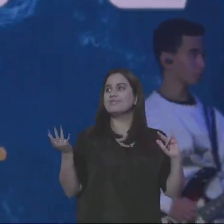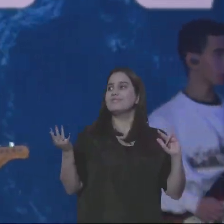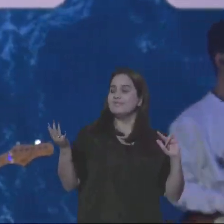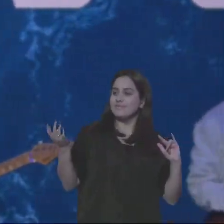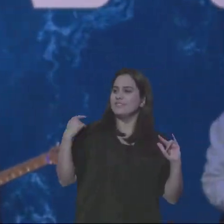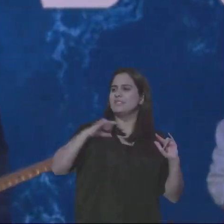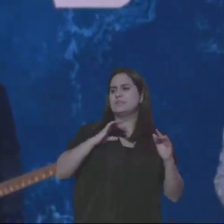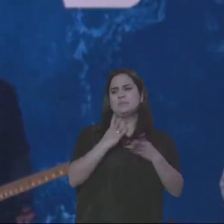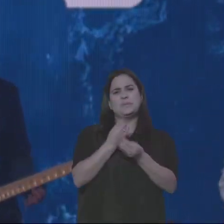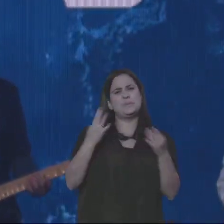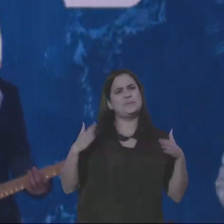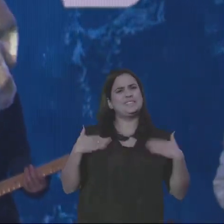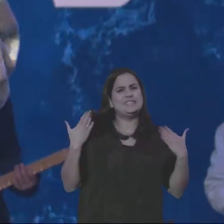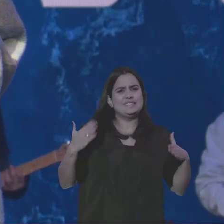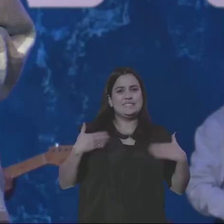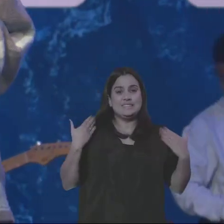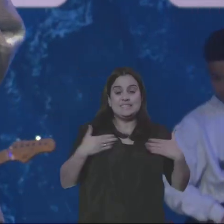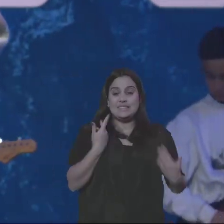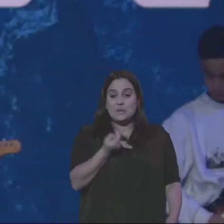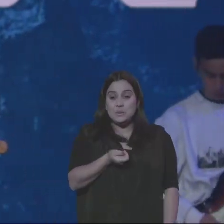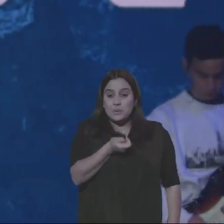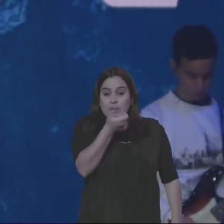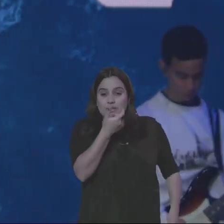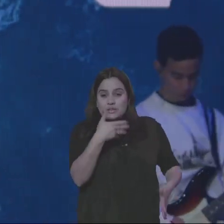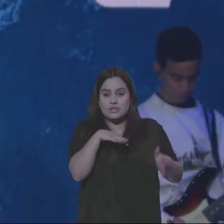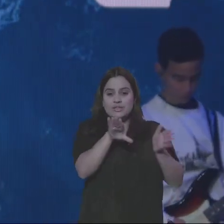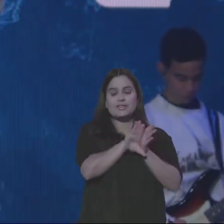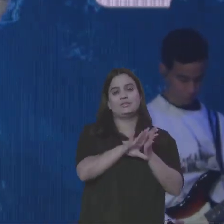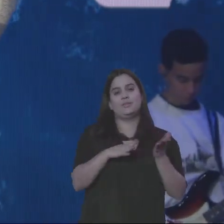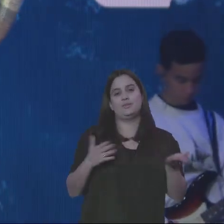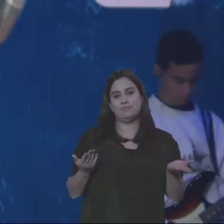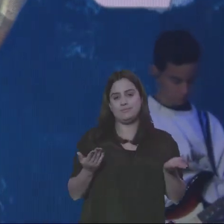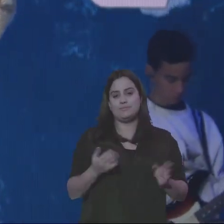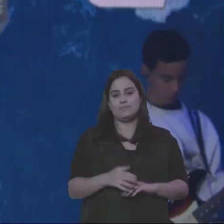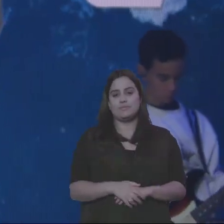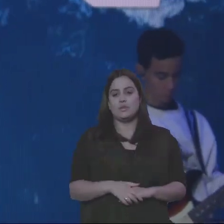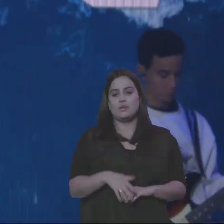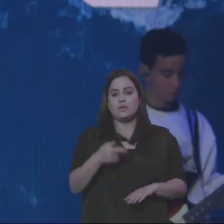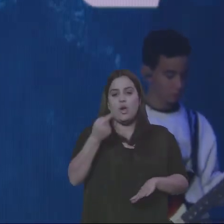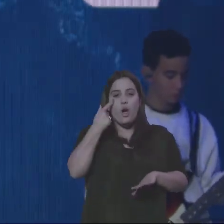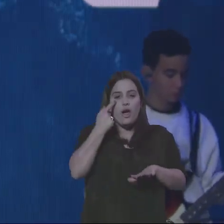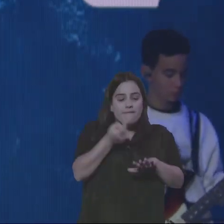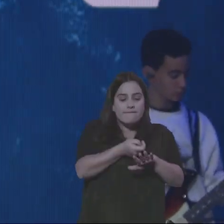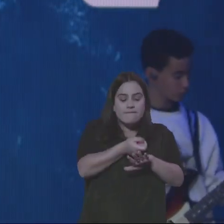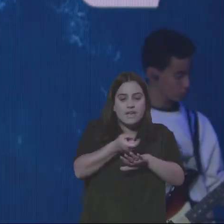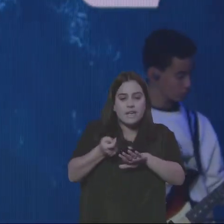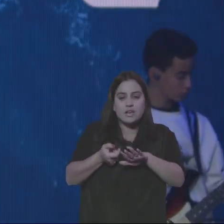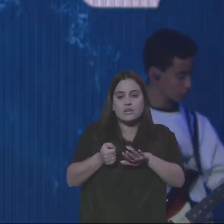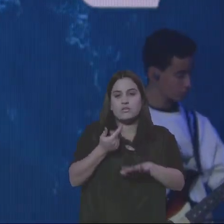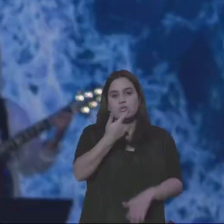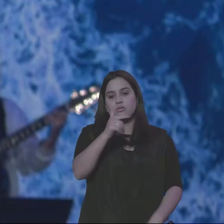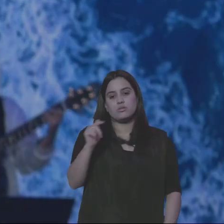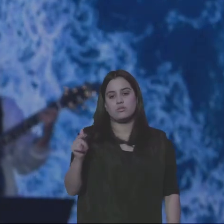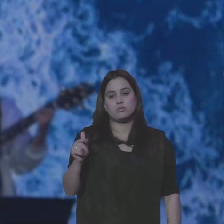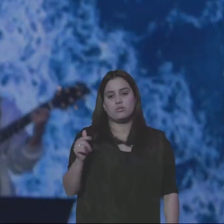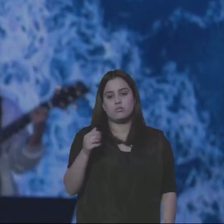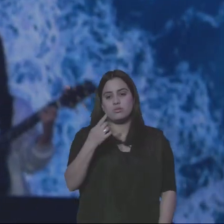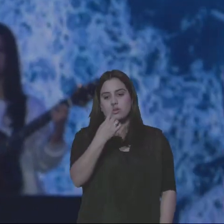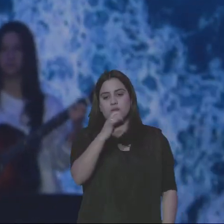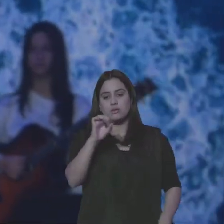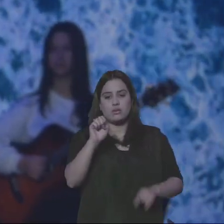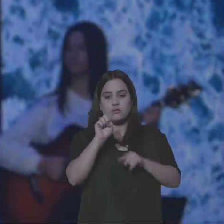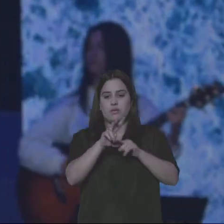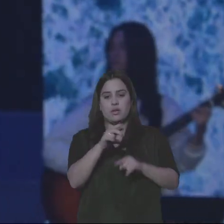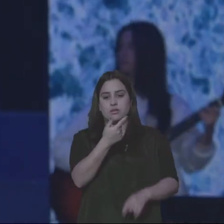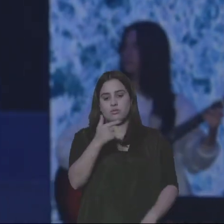Gente, eu tô muito animada, tá aí já, menos de um mês. E é fake news ali, não tem nem 100 vagas, né,